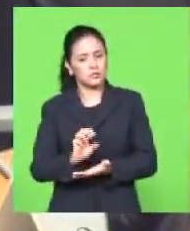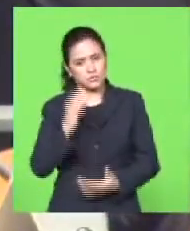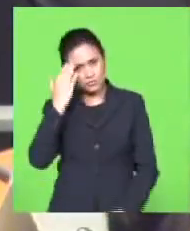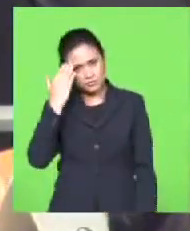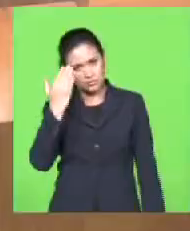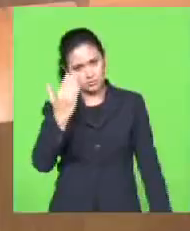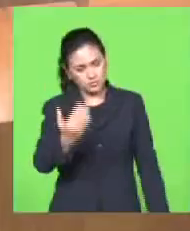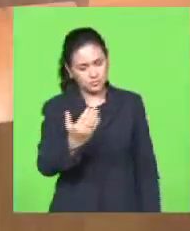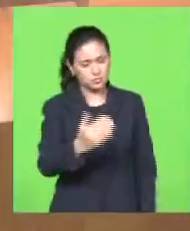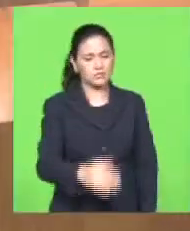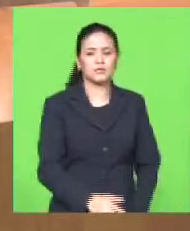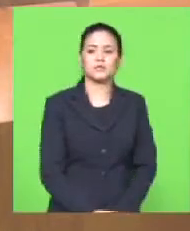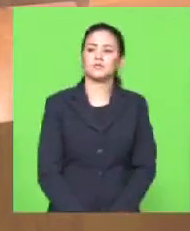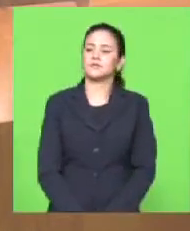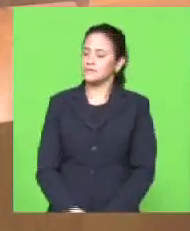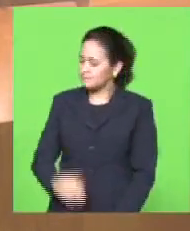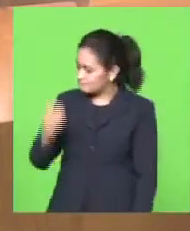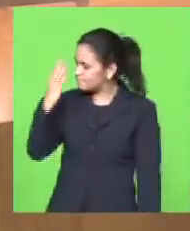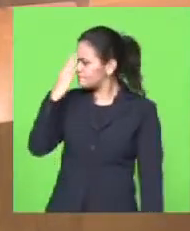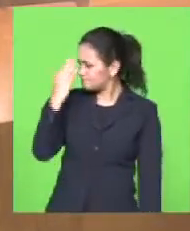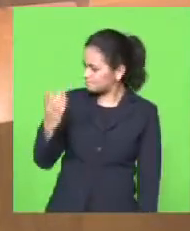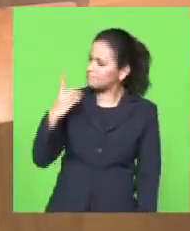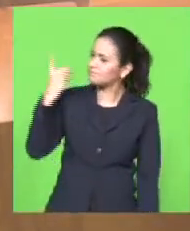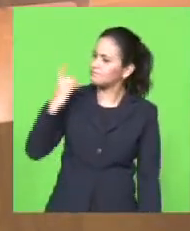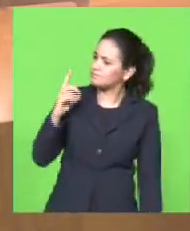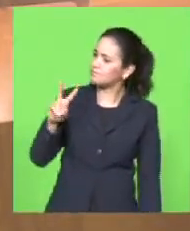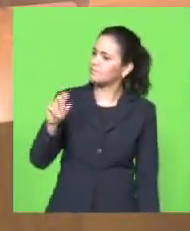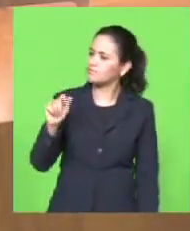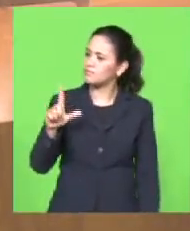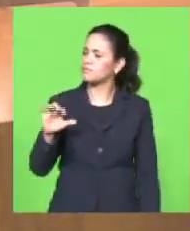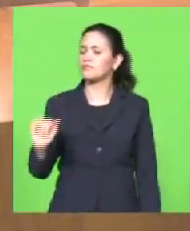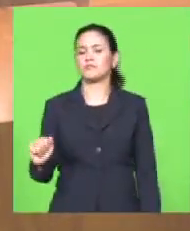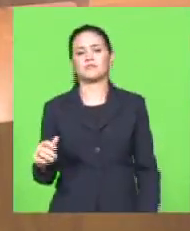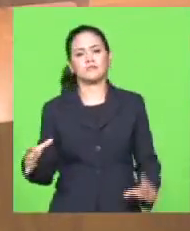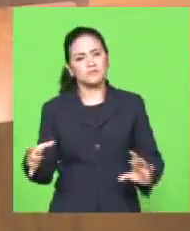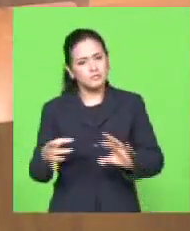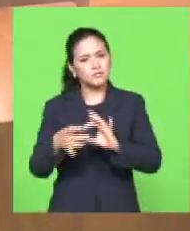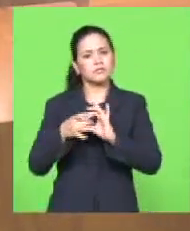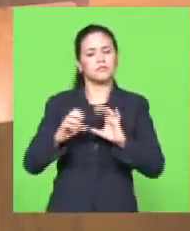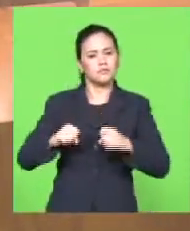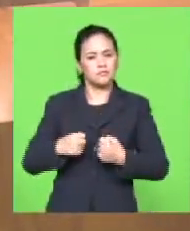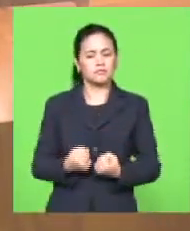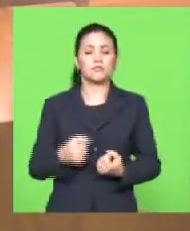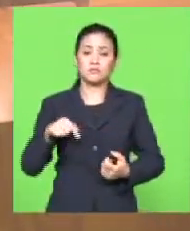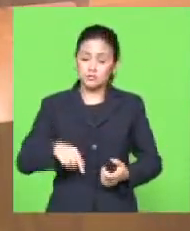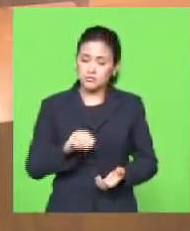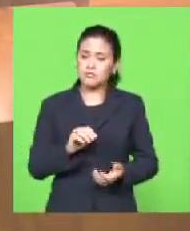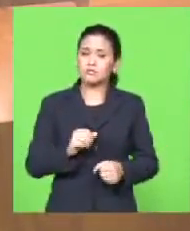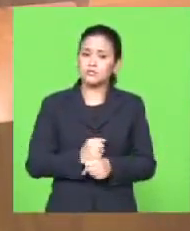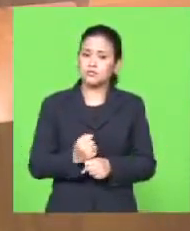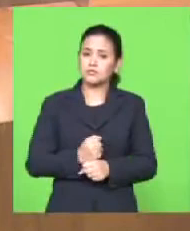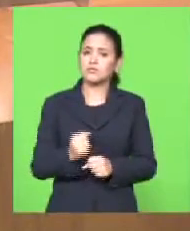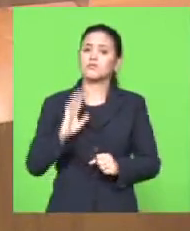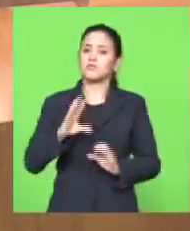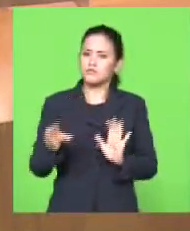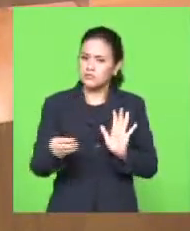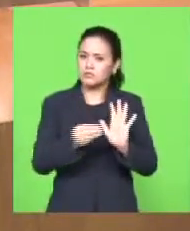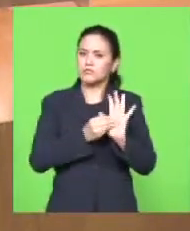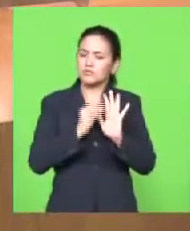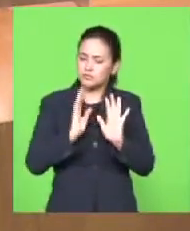deputada Valéria Macedo. E vamos somar nossas forças. Esse ano, já coloquei as emendas parlamentares para o município de Fernando